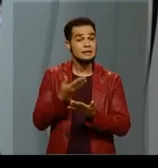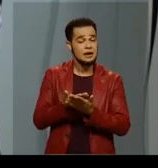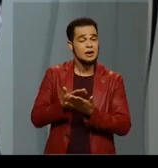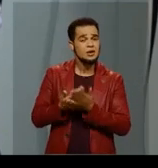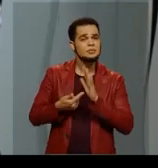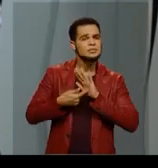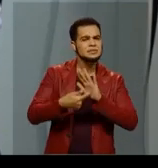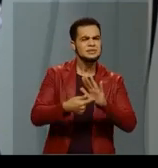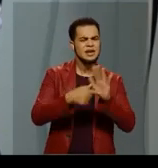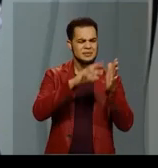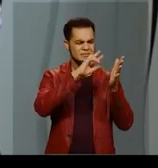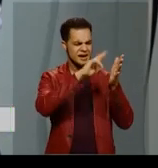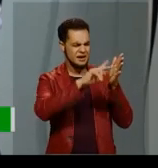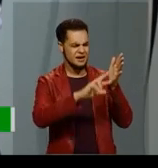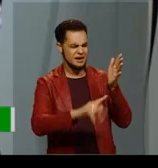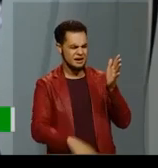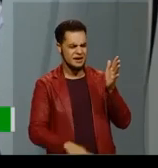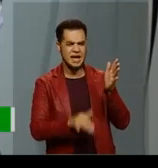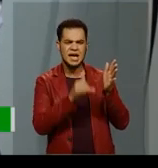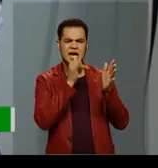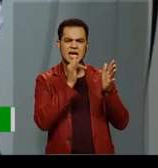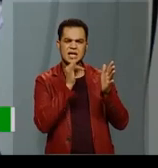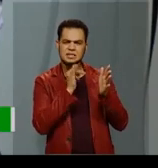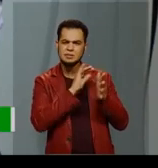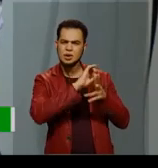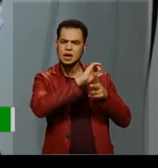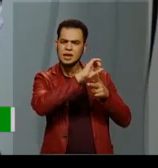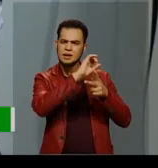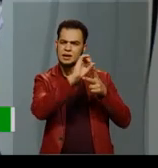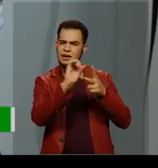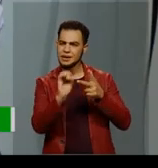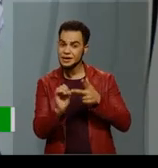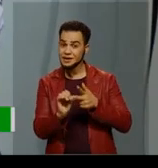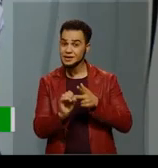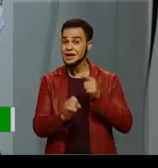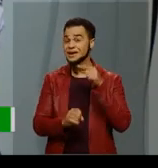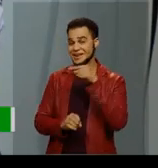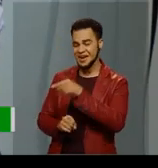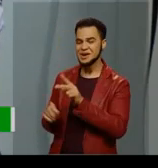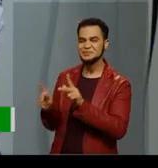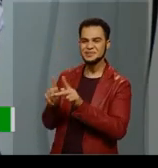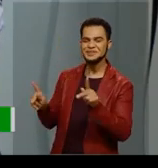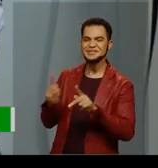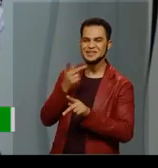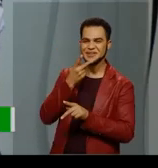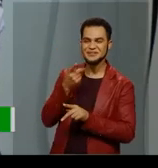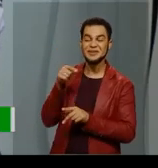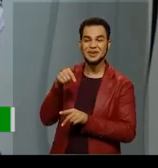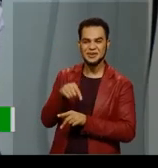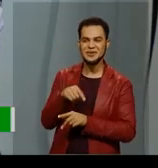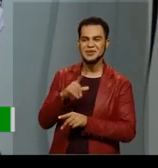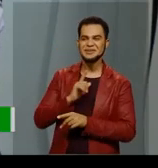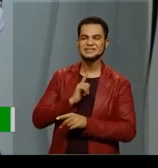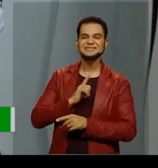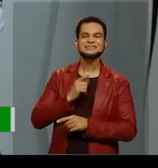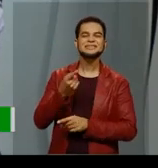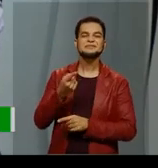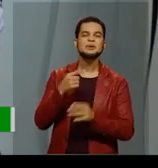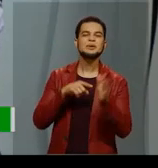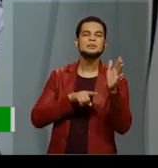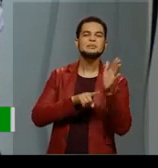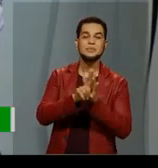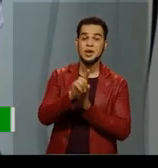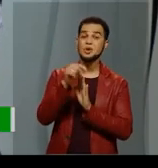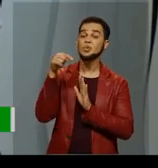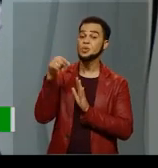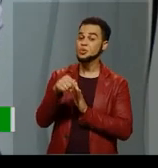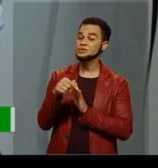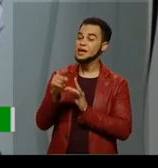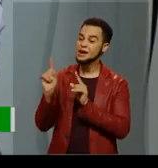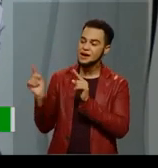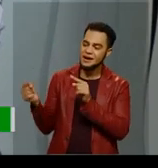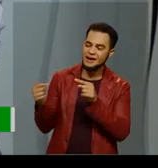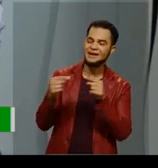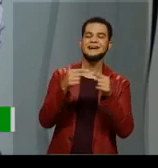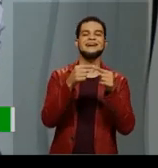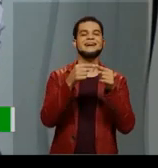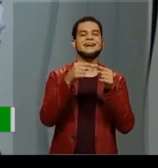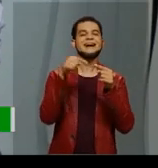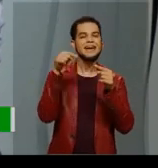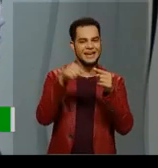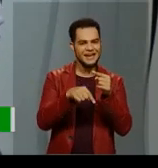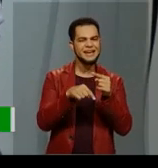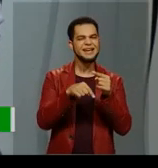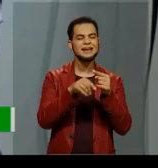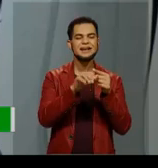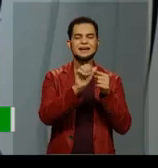falou da ambiguidade, inclusive, coincidentemente, uma das questões é baseada na ambiguidade. Uma palavra com duplo